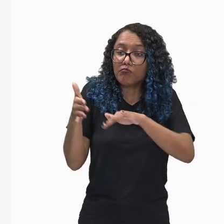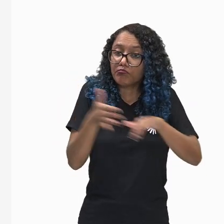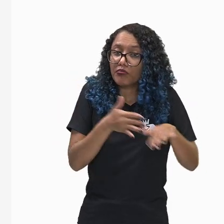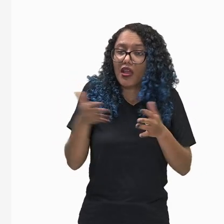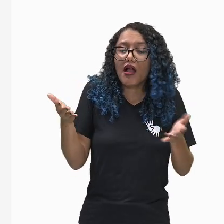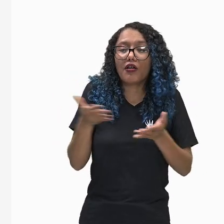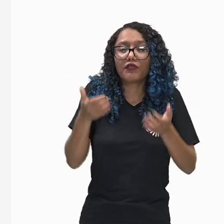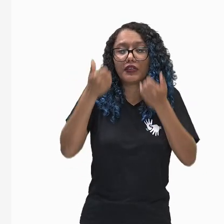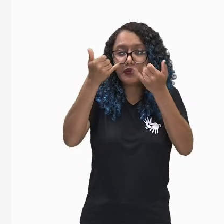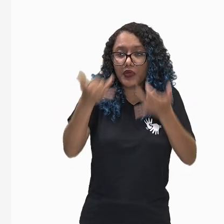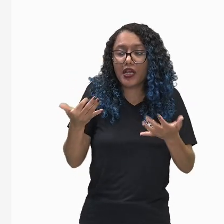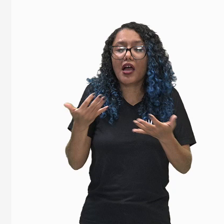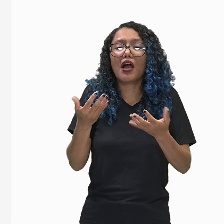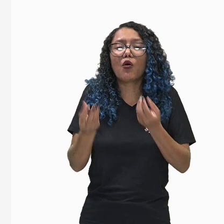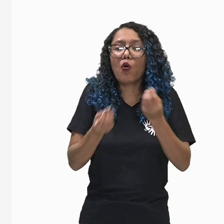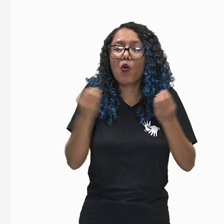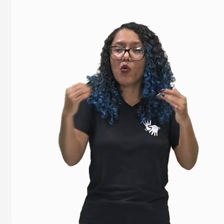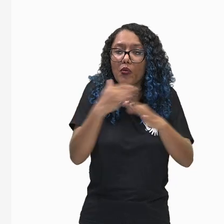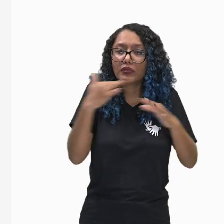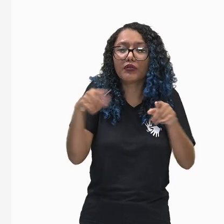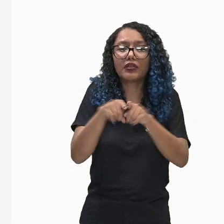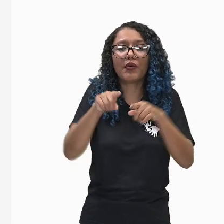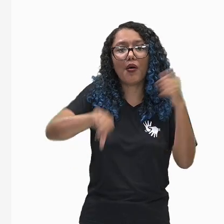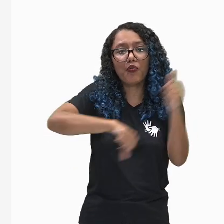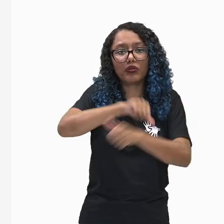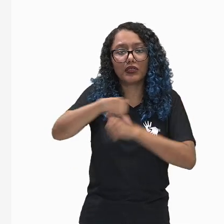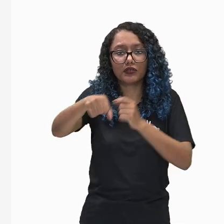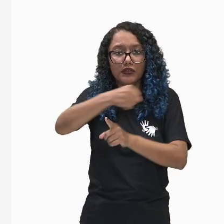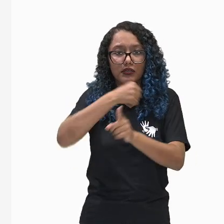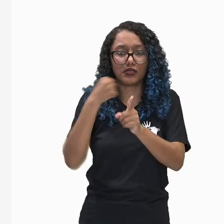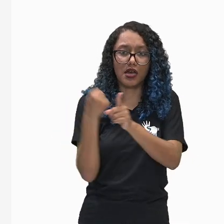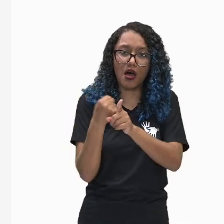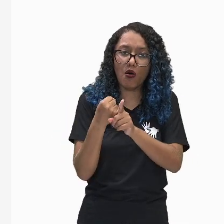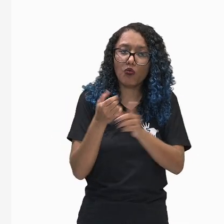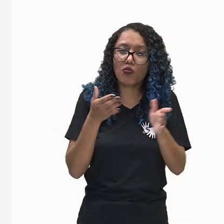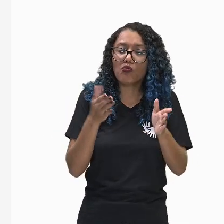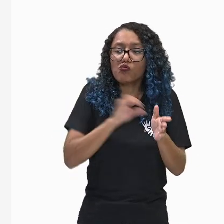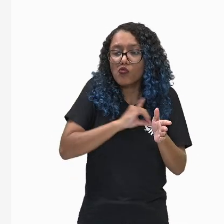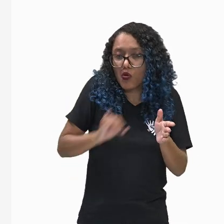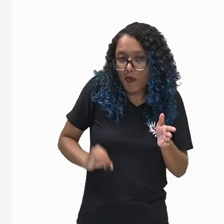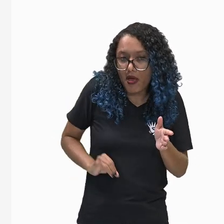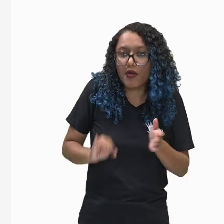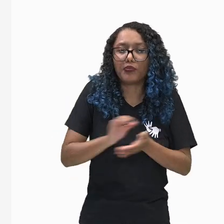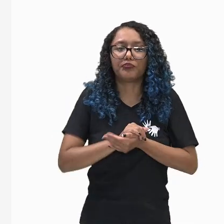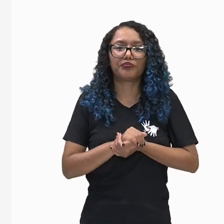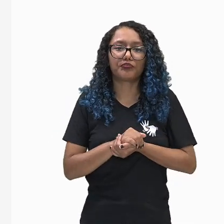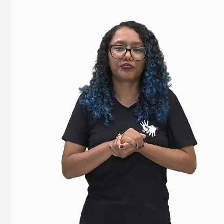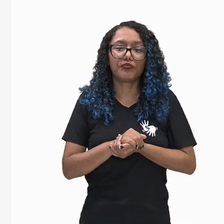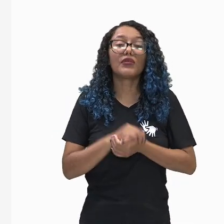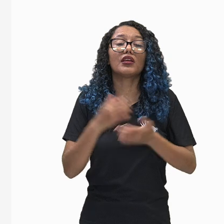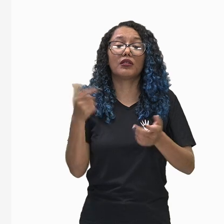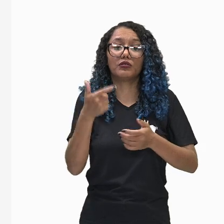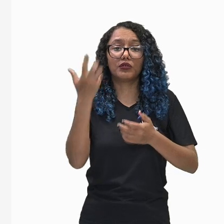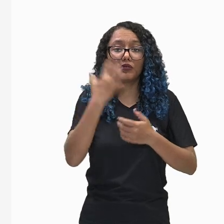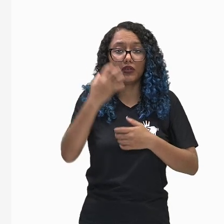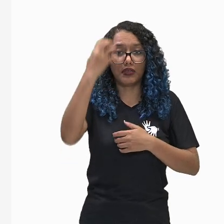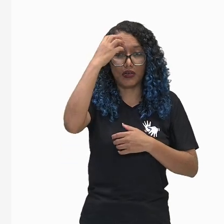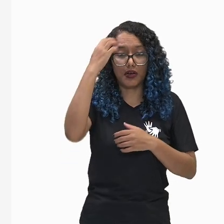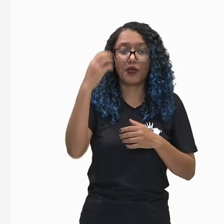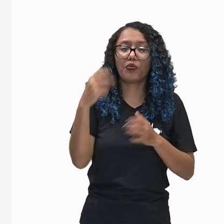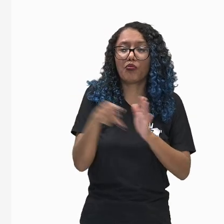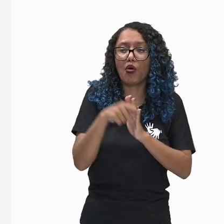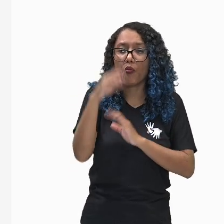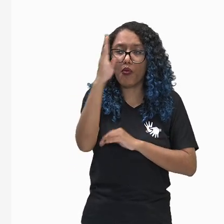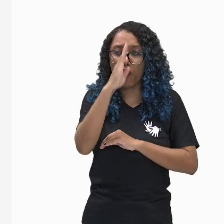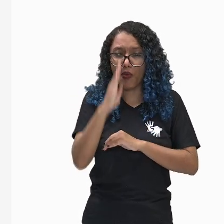e as mudanças sociais no Império, tá, gente? O segundo reinado do Brasil Império foi um